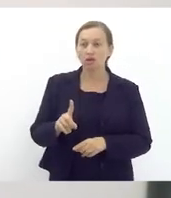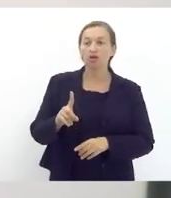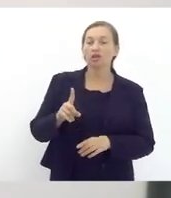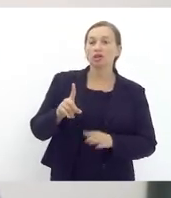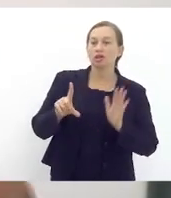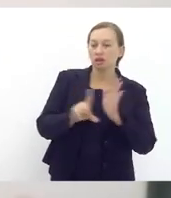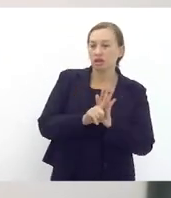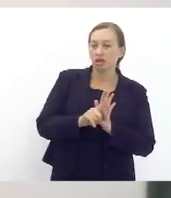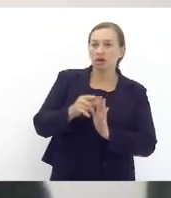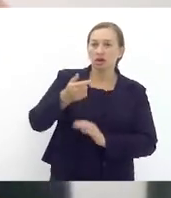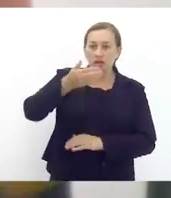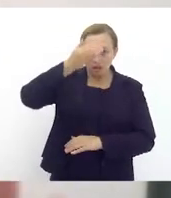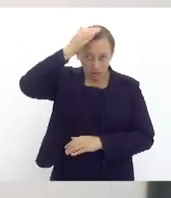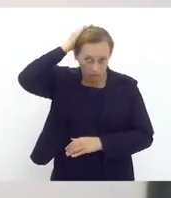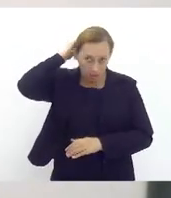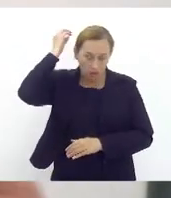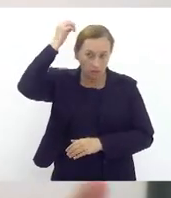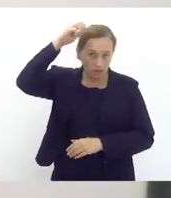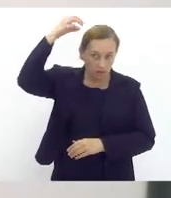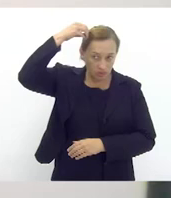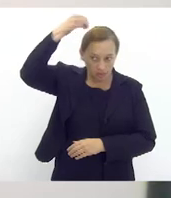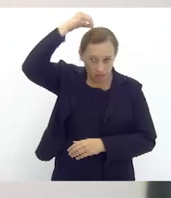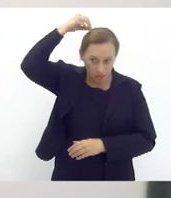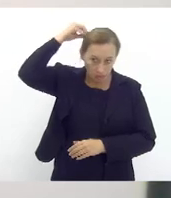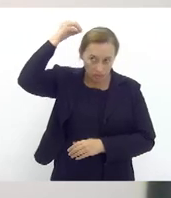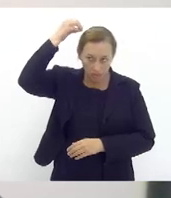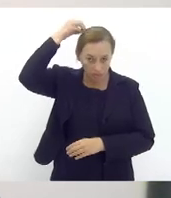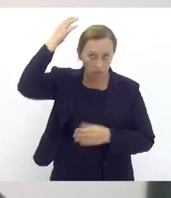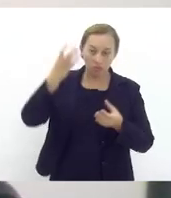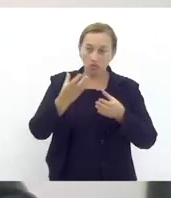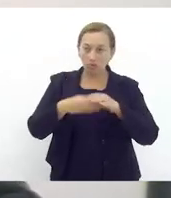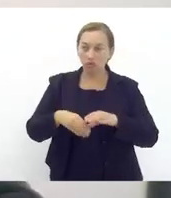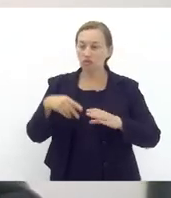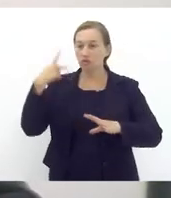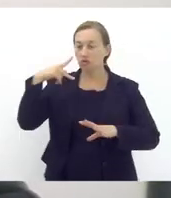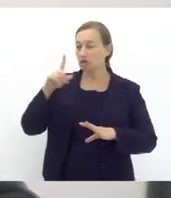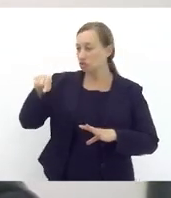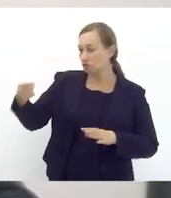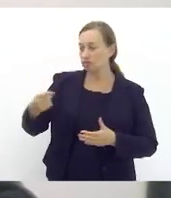como é concursos vestibulares etc né